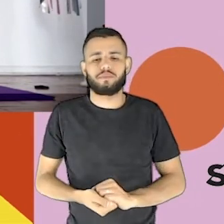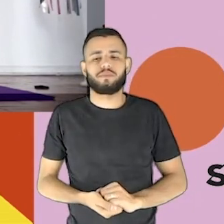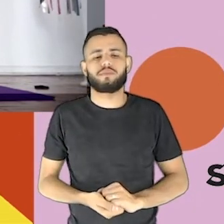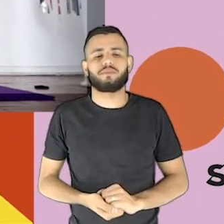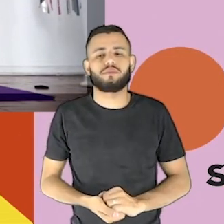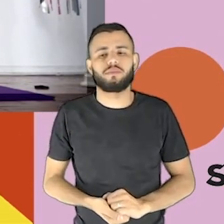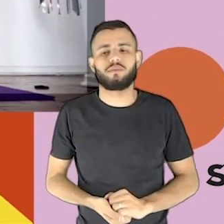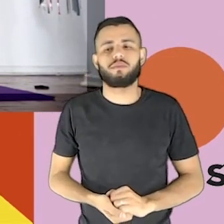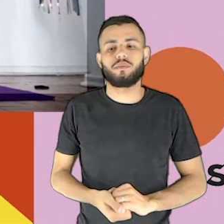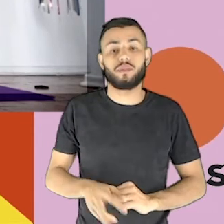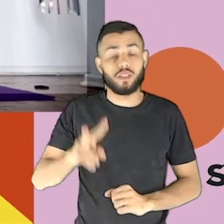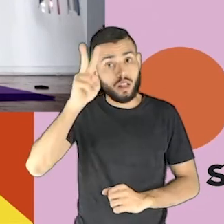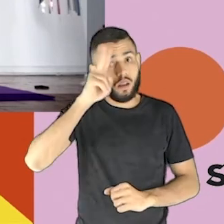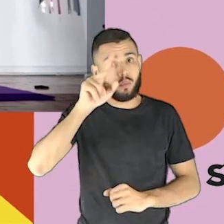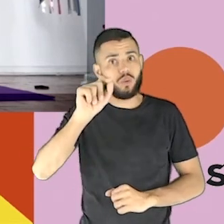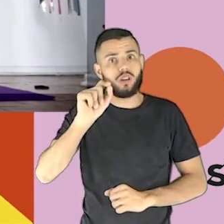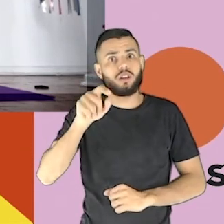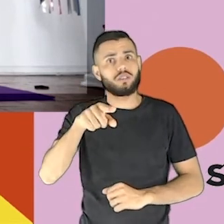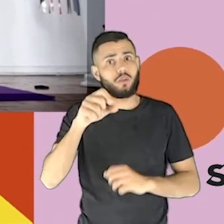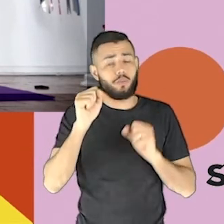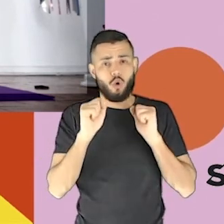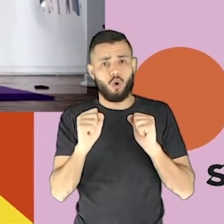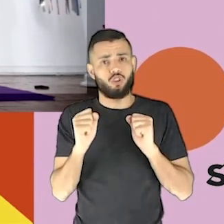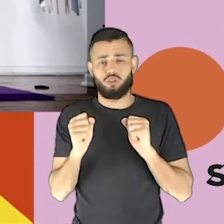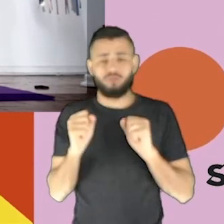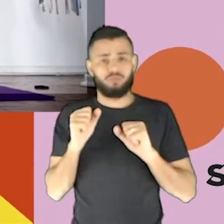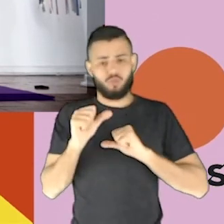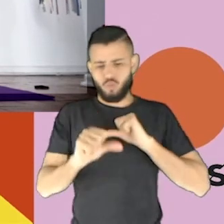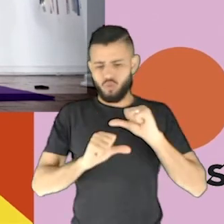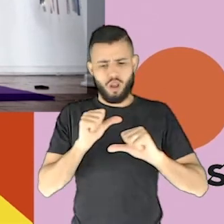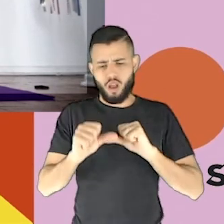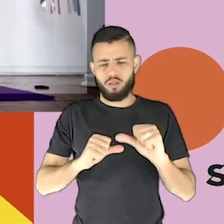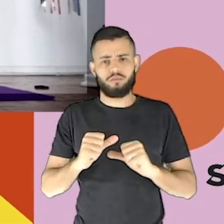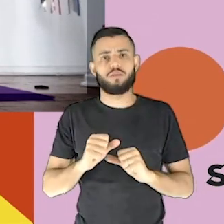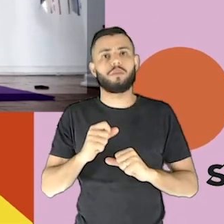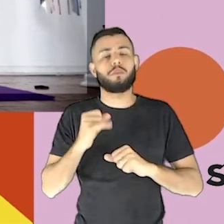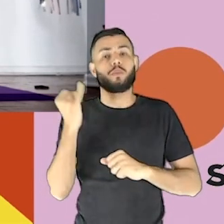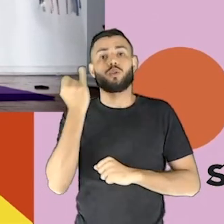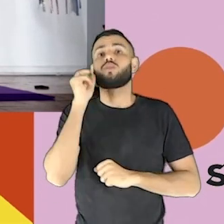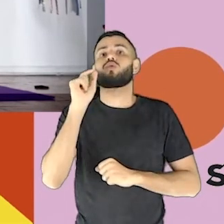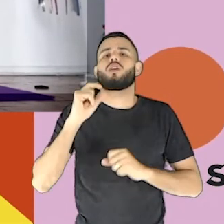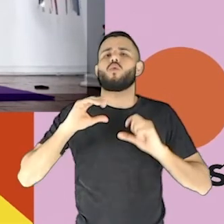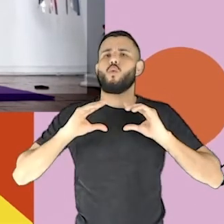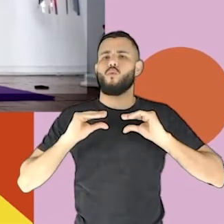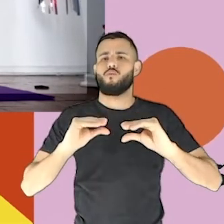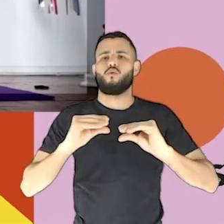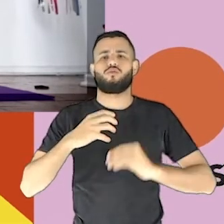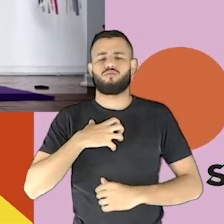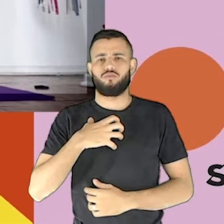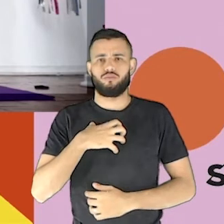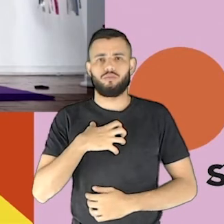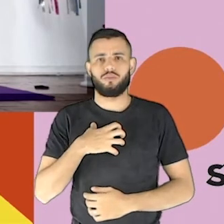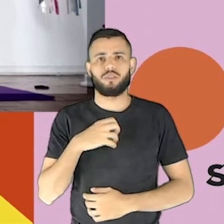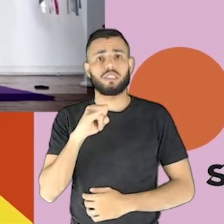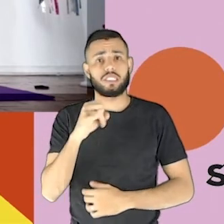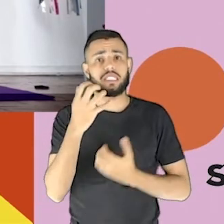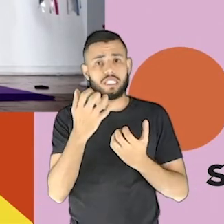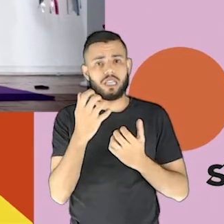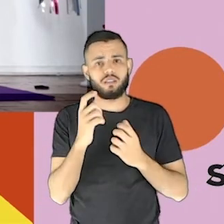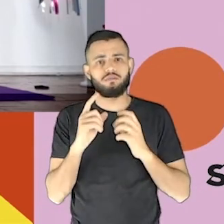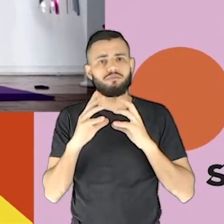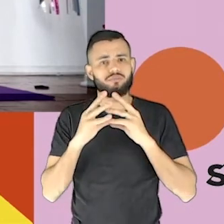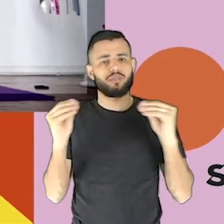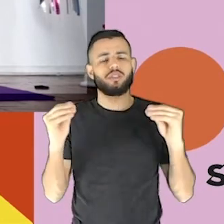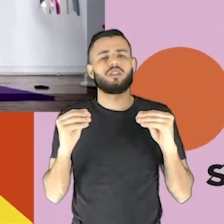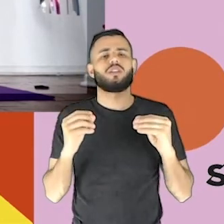Lembra que a qualquer momento você pode sair da postura. O importante é o conforto nela. Se você quiser sair, trava o abdômen e desce